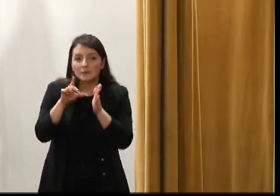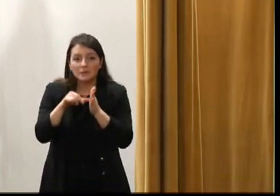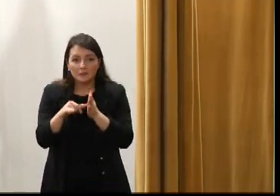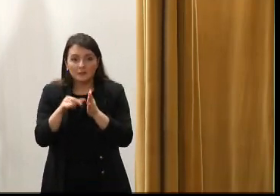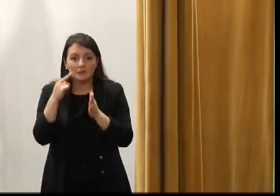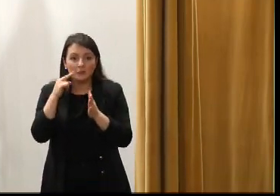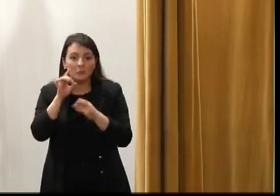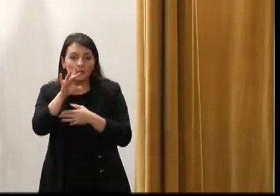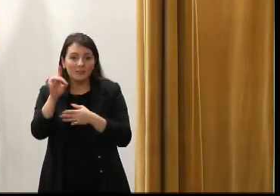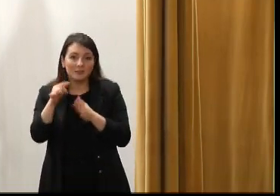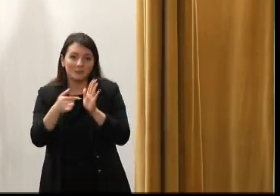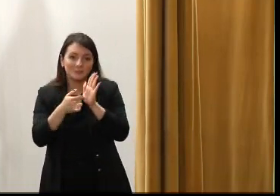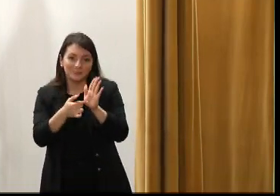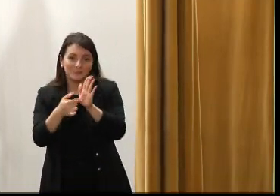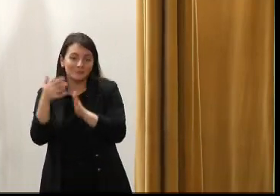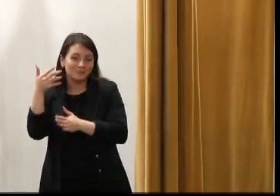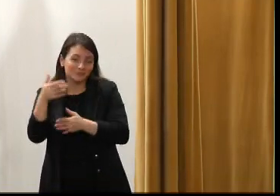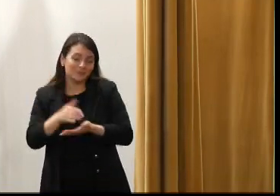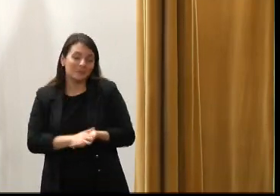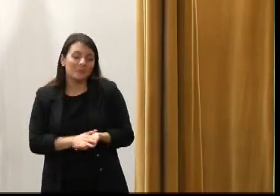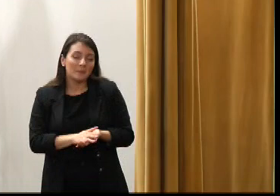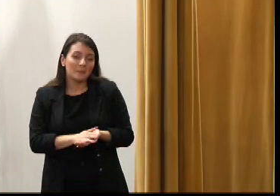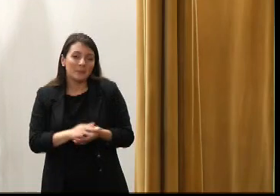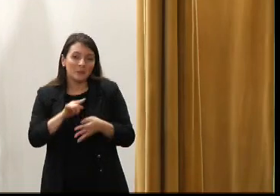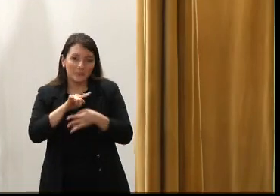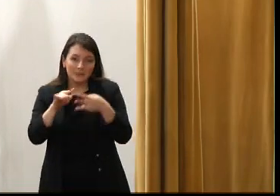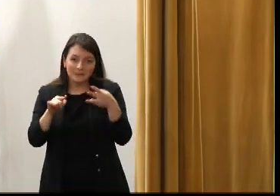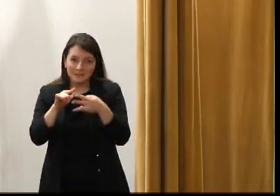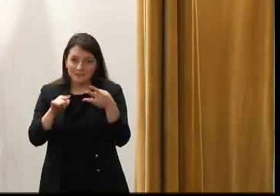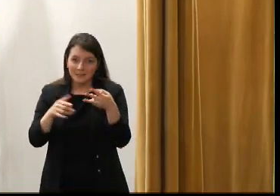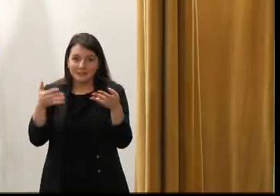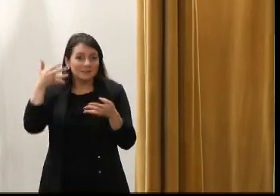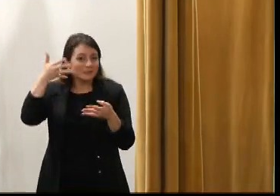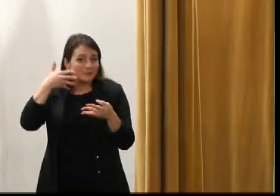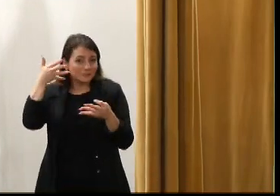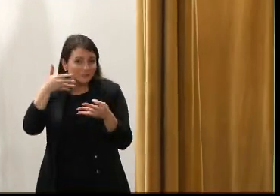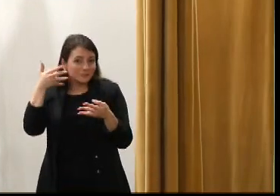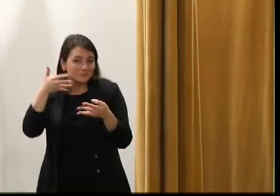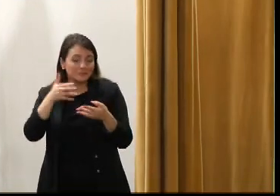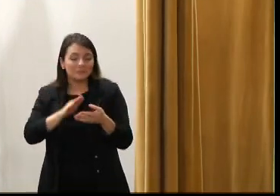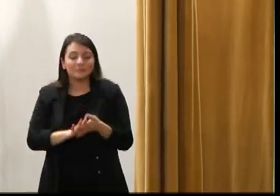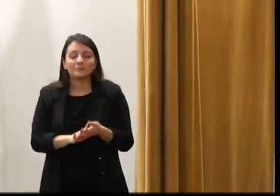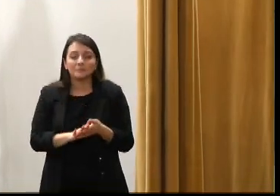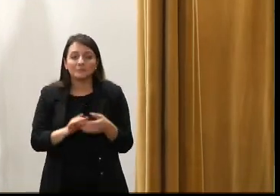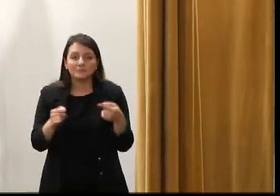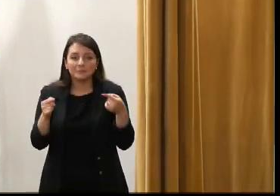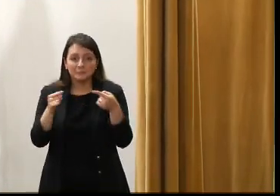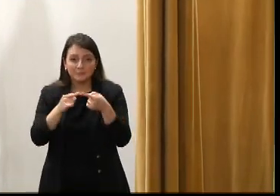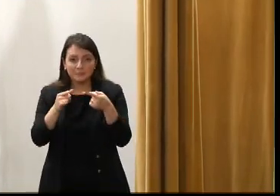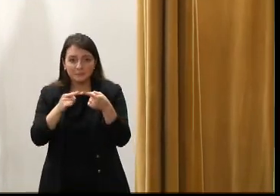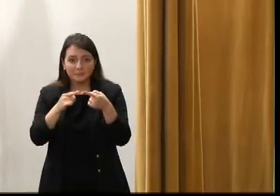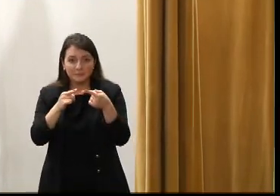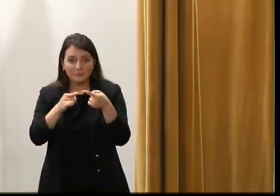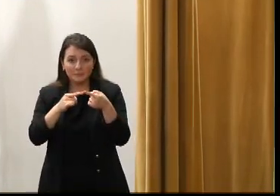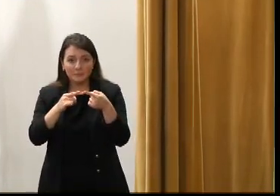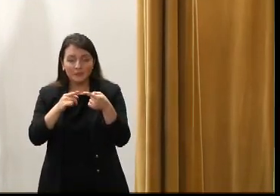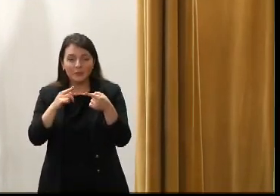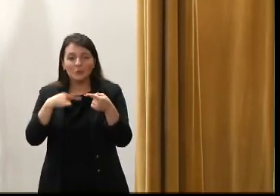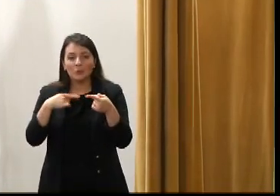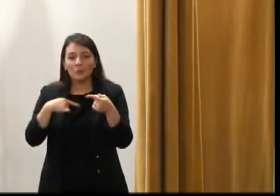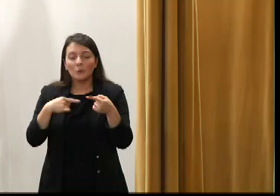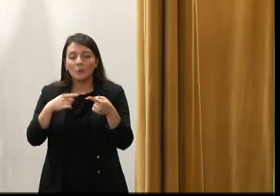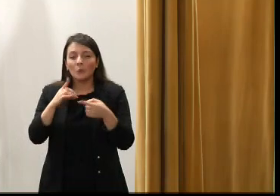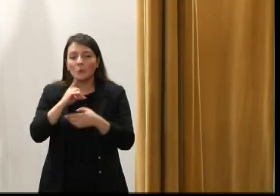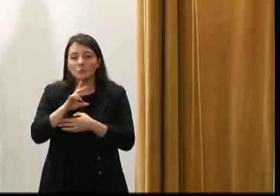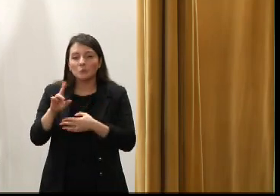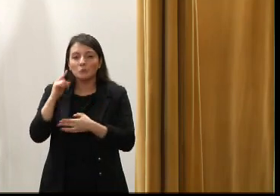fica fazendo a sua apresentação. Serão 3 painelistas aqui já apresentados, né, começando pelo Dr. Delton Winter